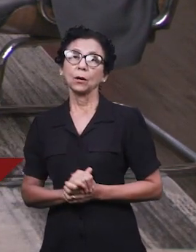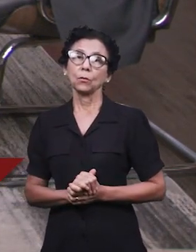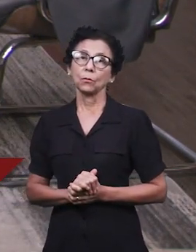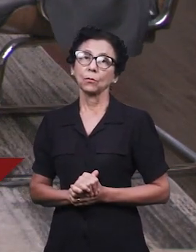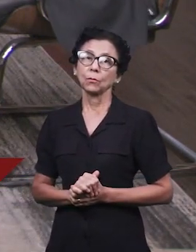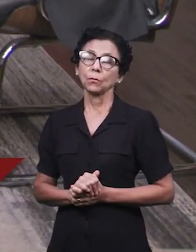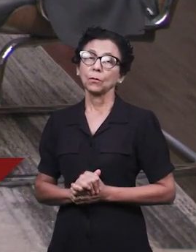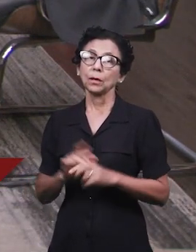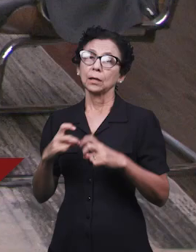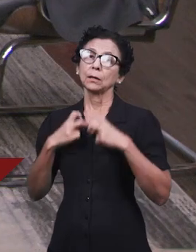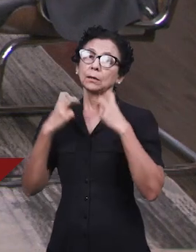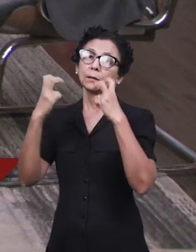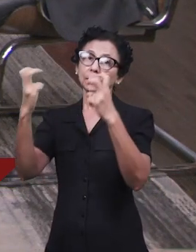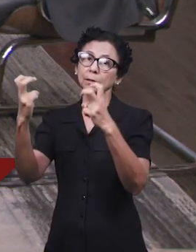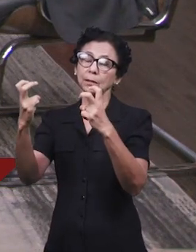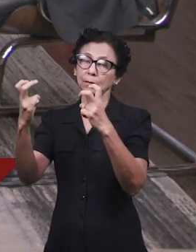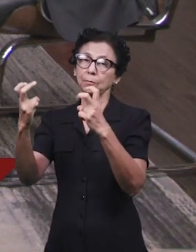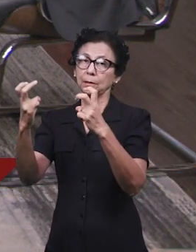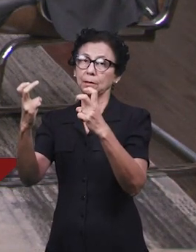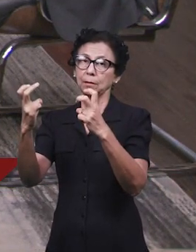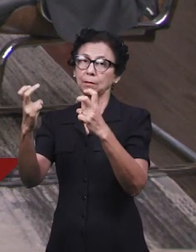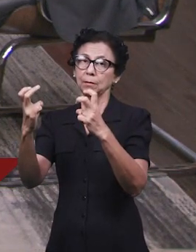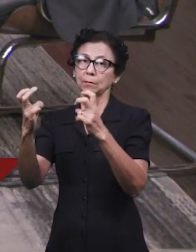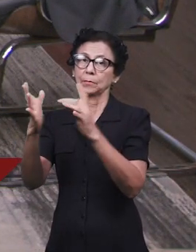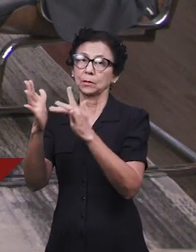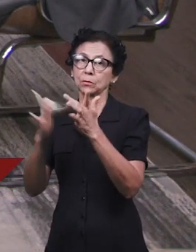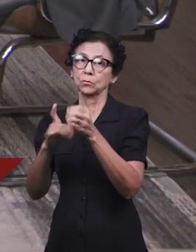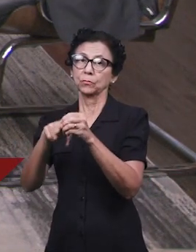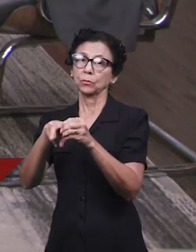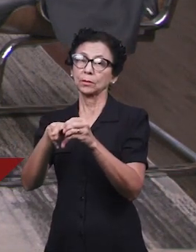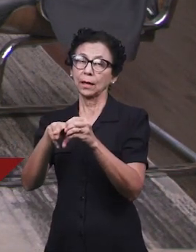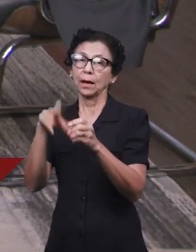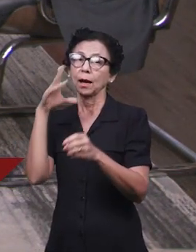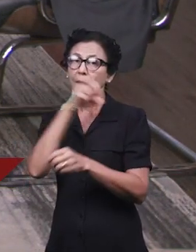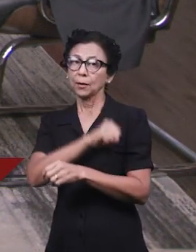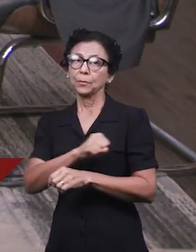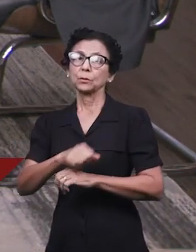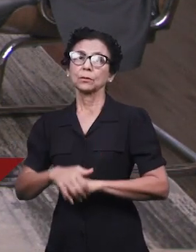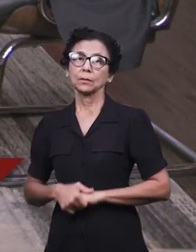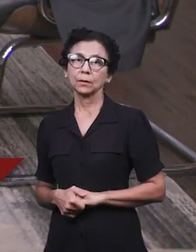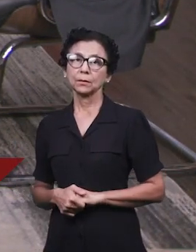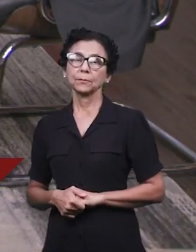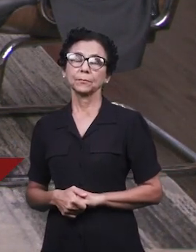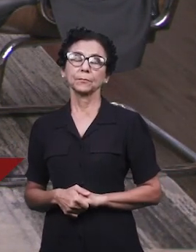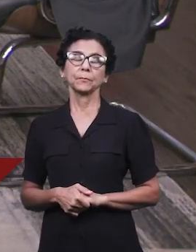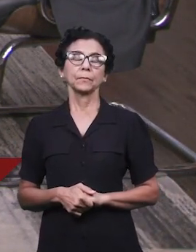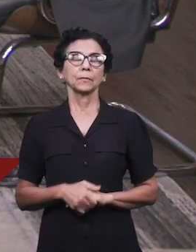é essa. Que coisa maravilhosa. Mesmo. A experiência que a gente vive. Bom, vamos lá, pastor Gilson.